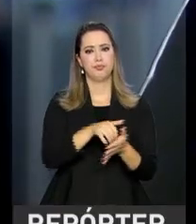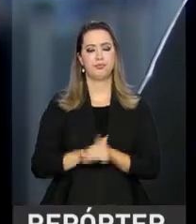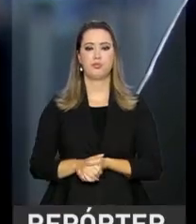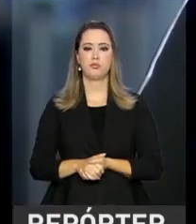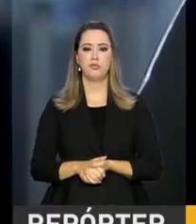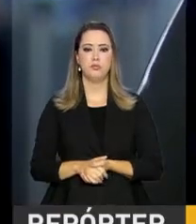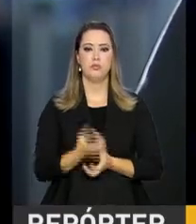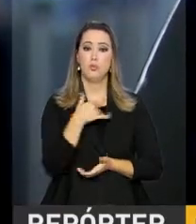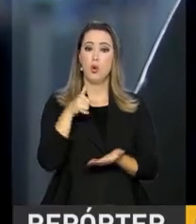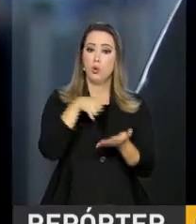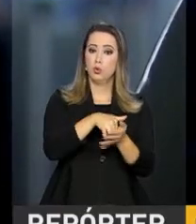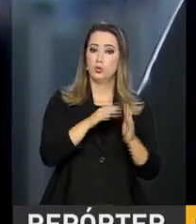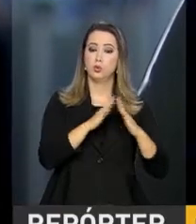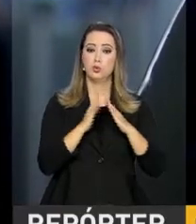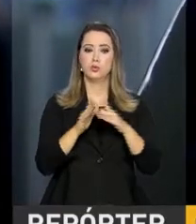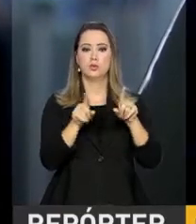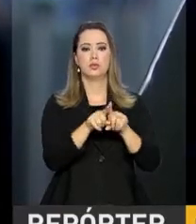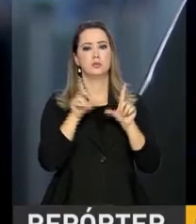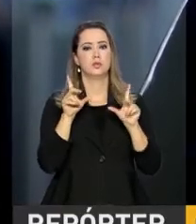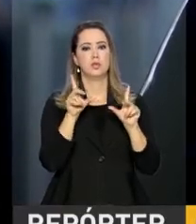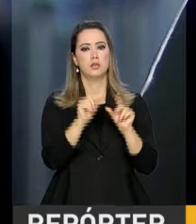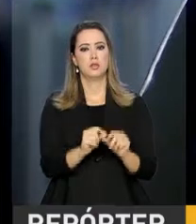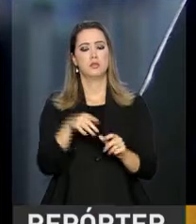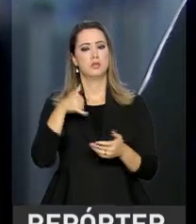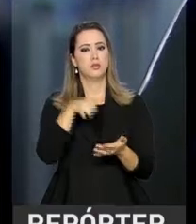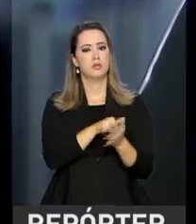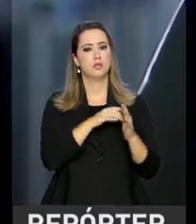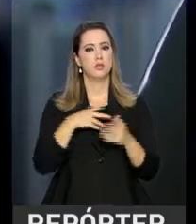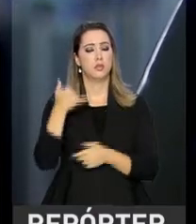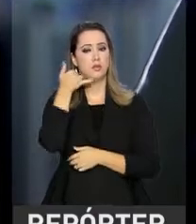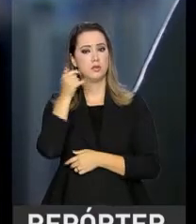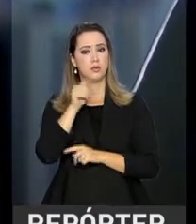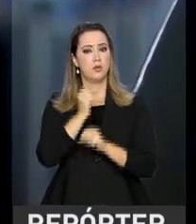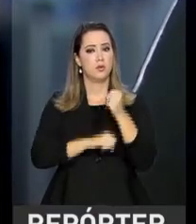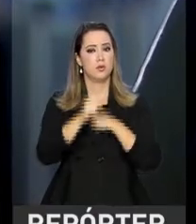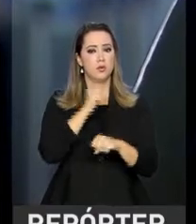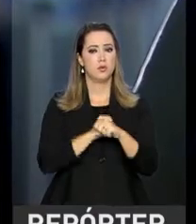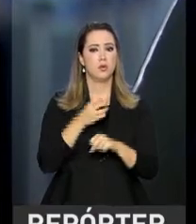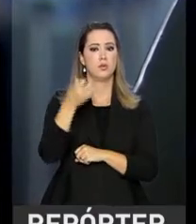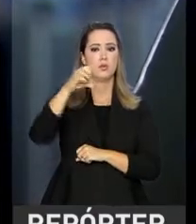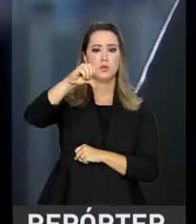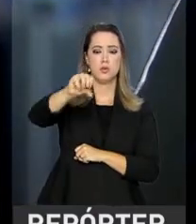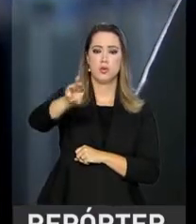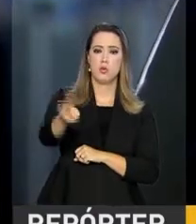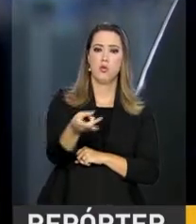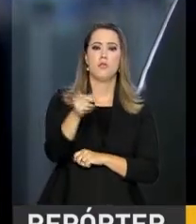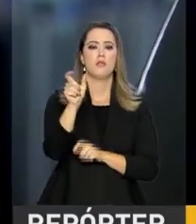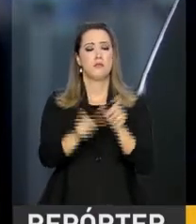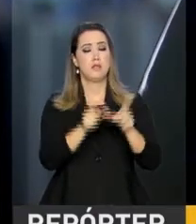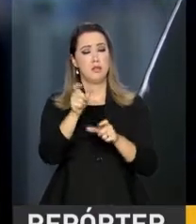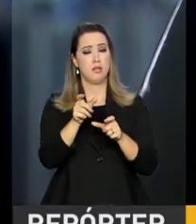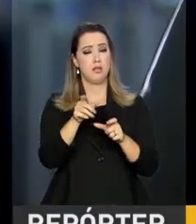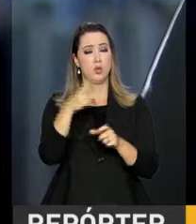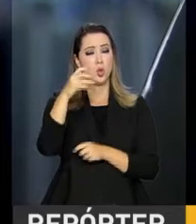de linhas fixas que caiu houve uma redução também na quantidade de linhas móveis só no ano passado foram 9 milhões e 300 mil linhas